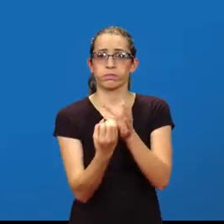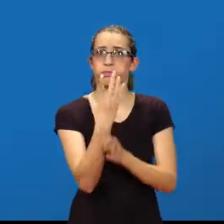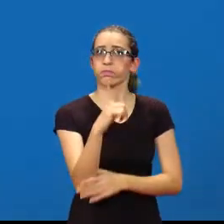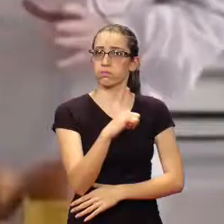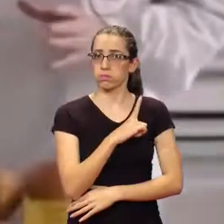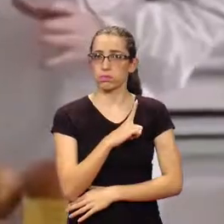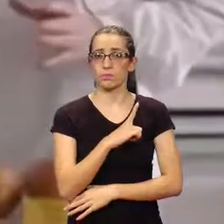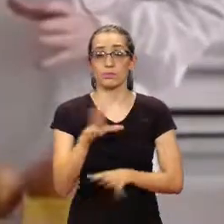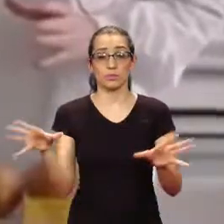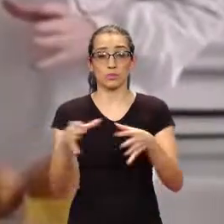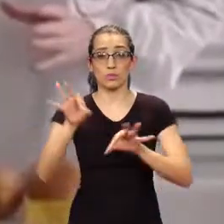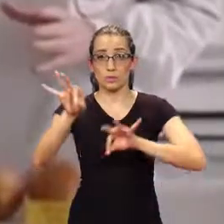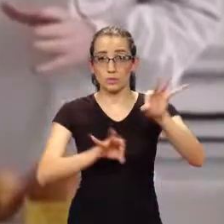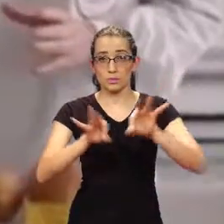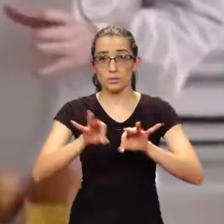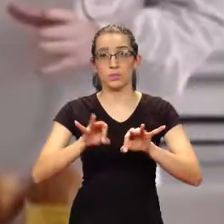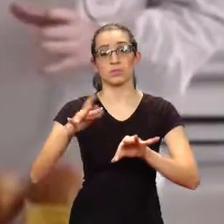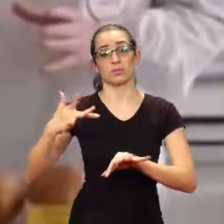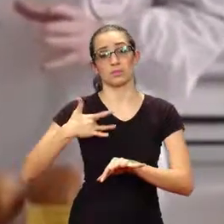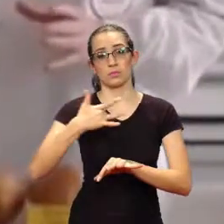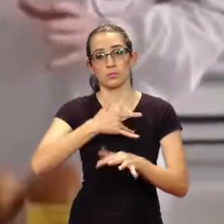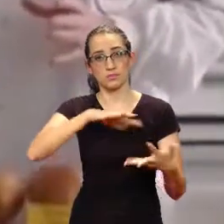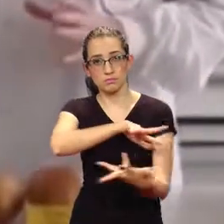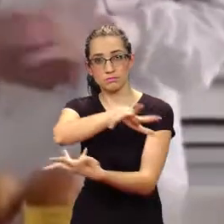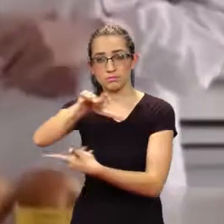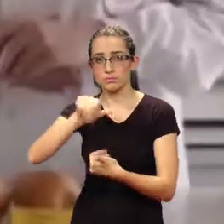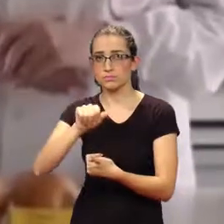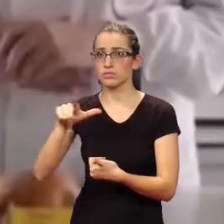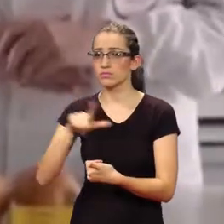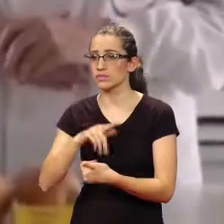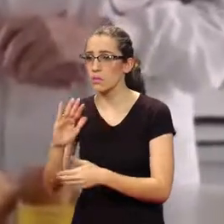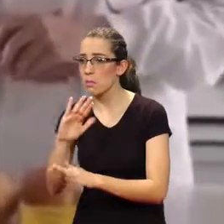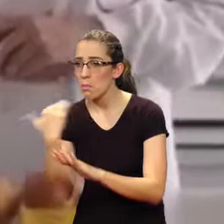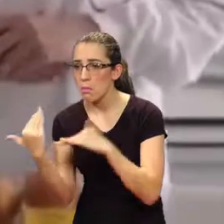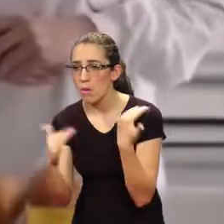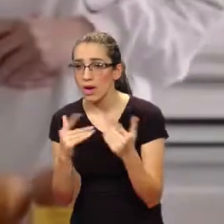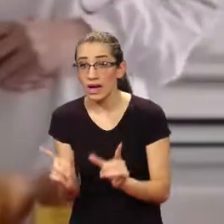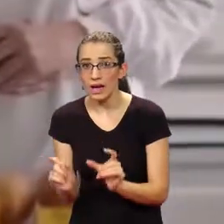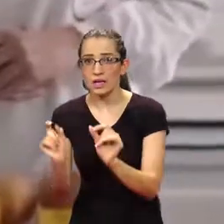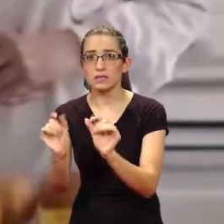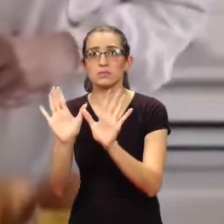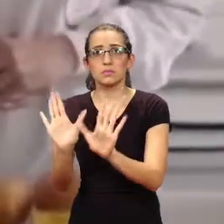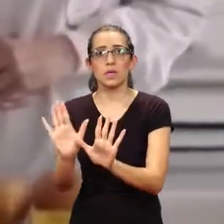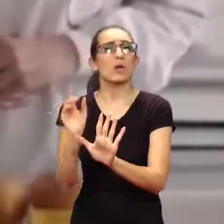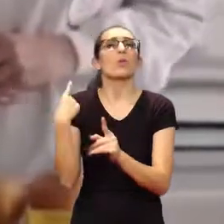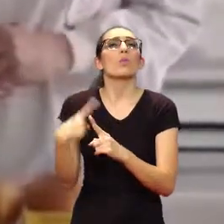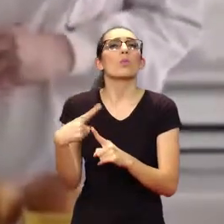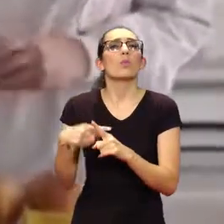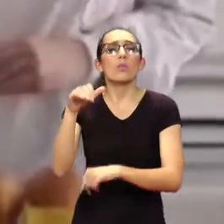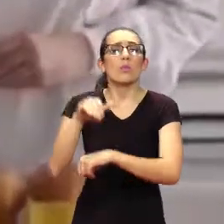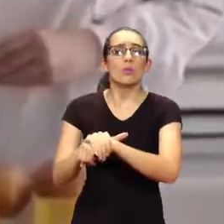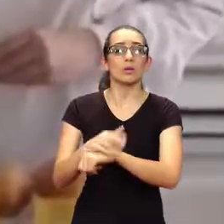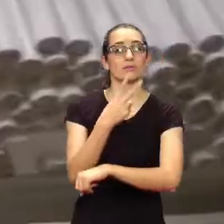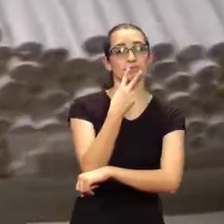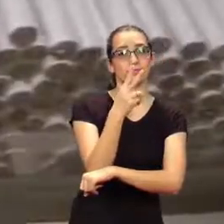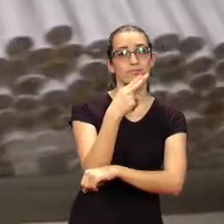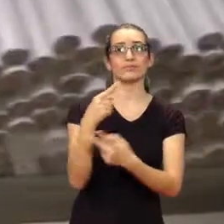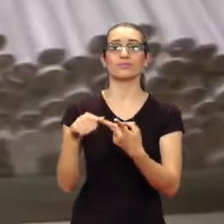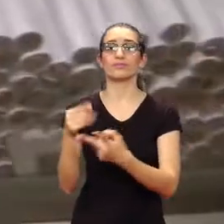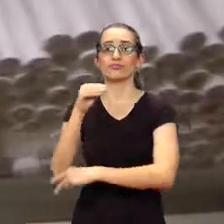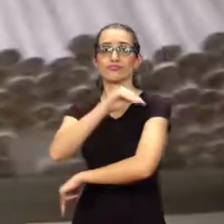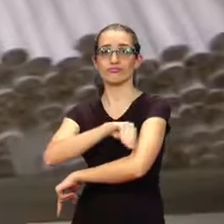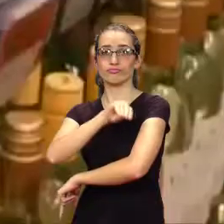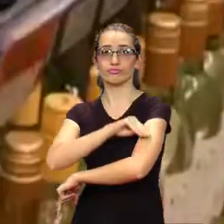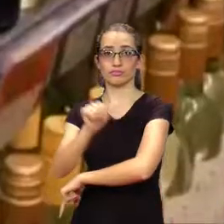no país. Segundo a Organização Mundial da Saúde, 43% das mortes por câncer são causadas pelo consumo